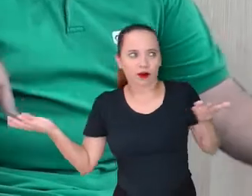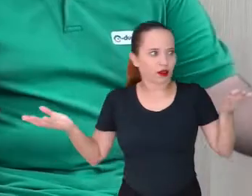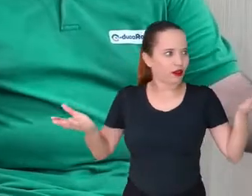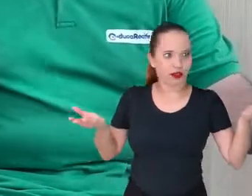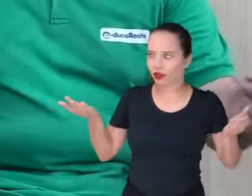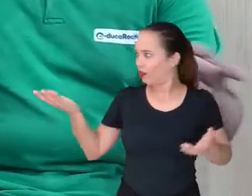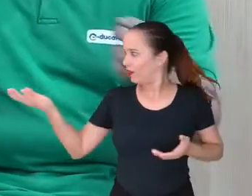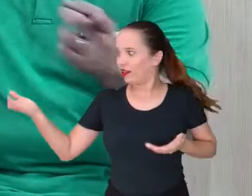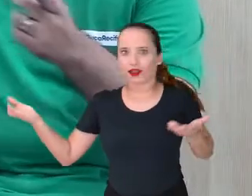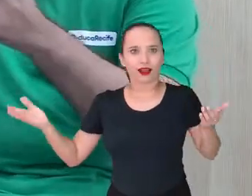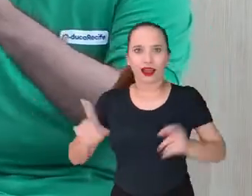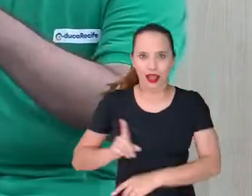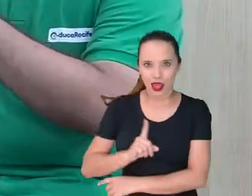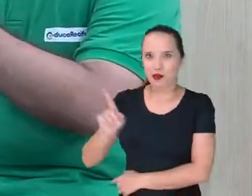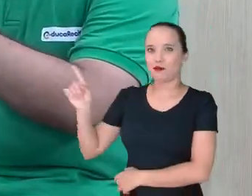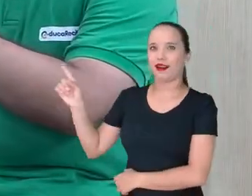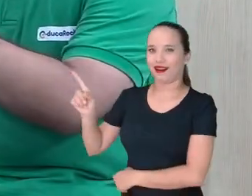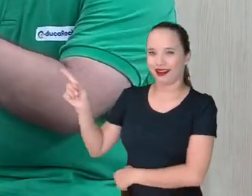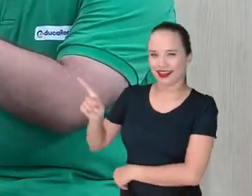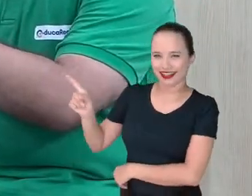pra lá? É pra